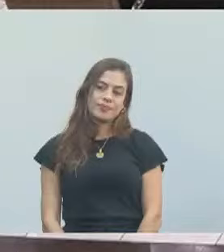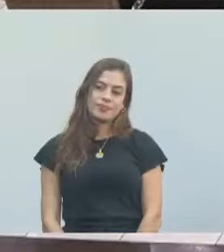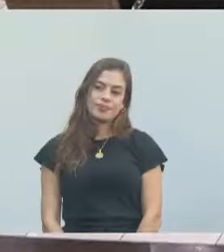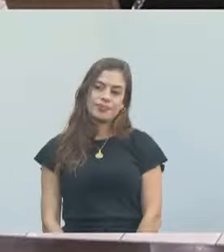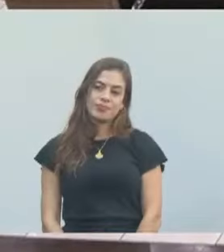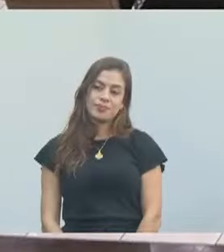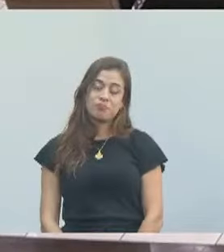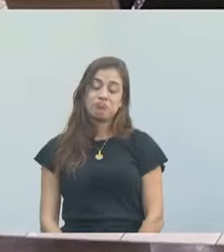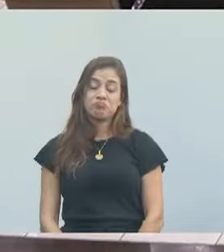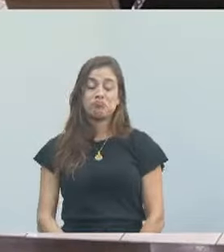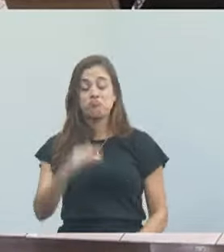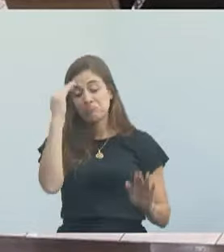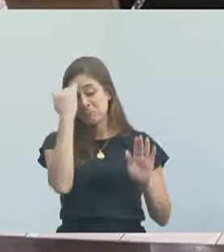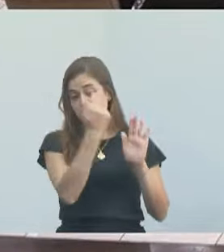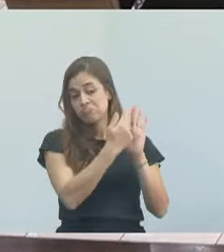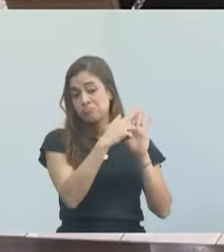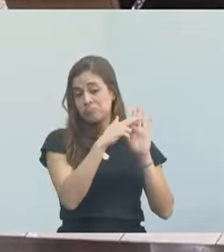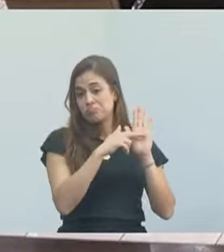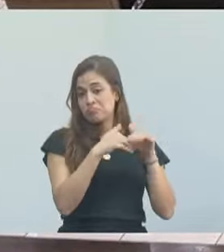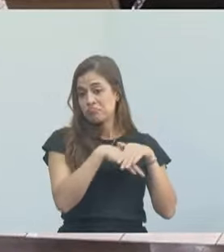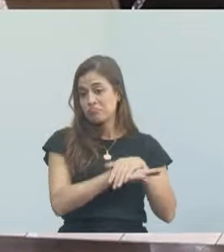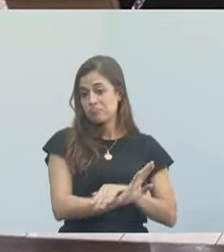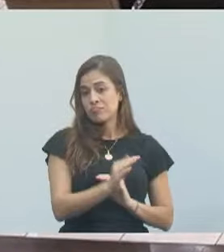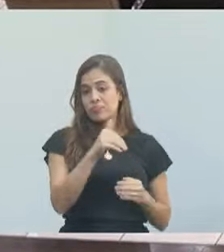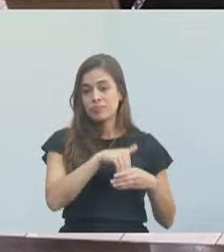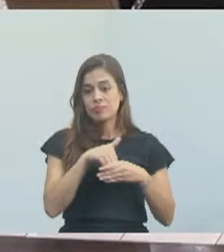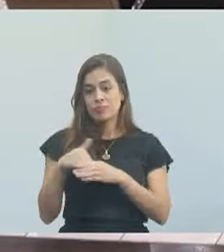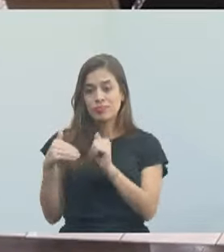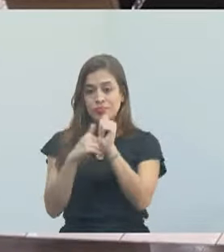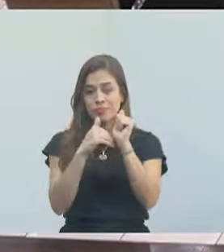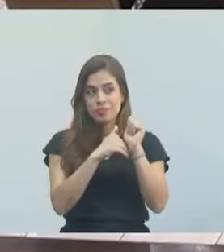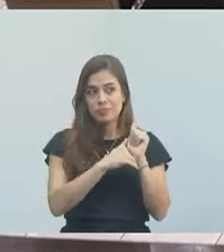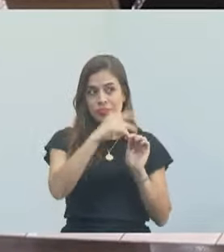Na conformidade do regimento interno, procederemos à votação